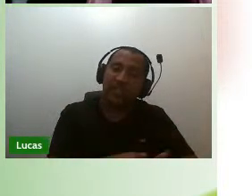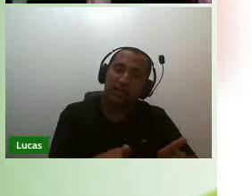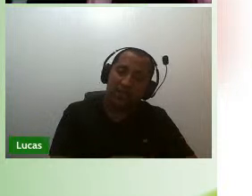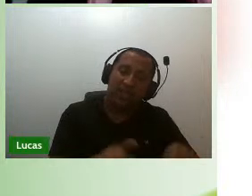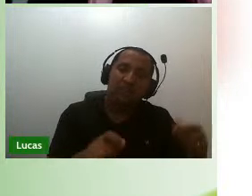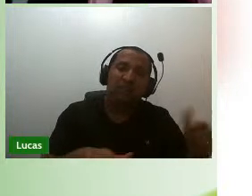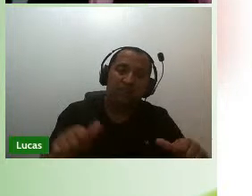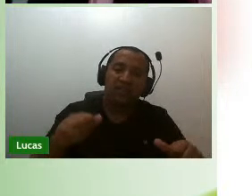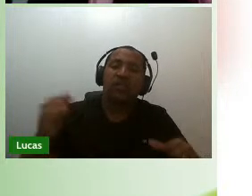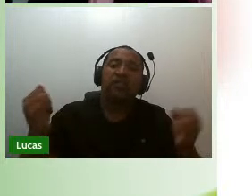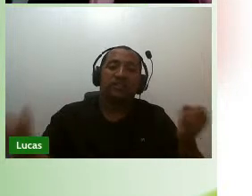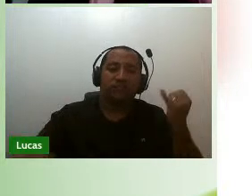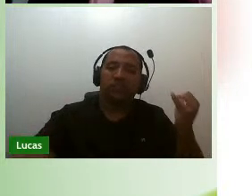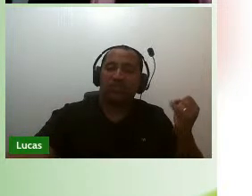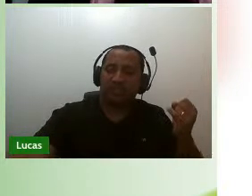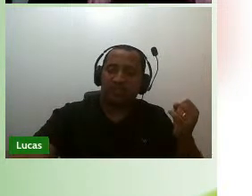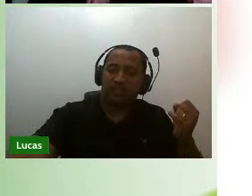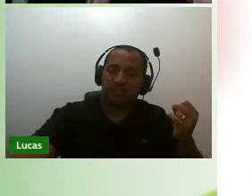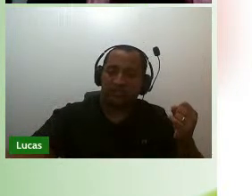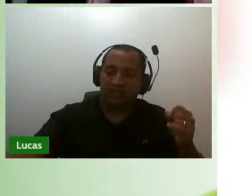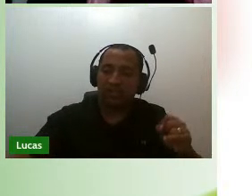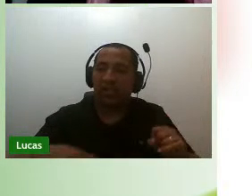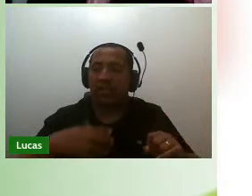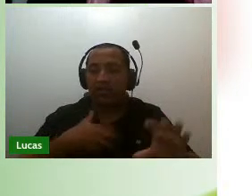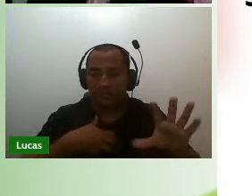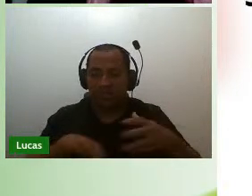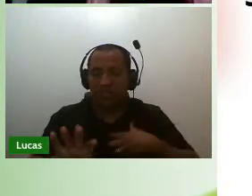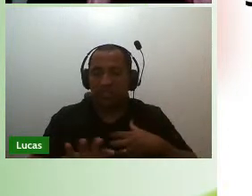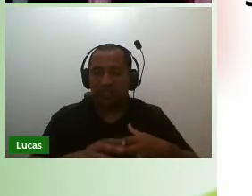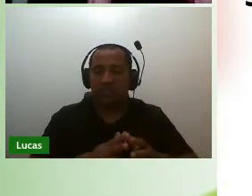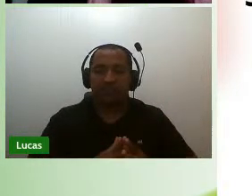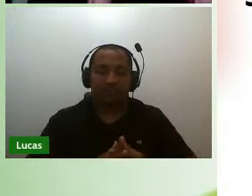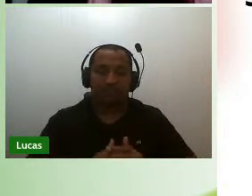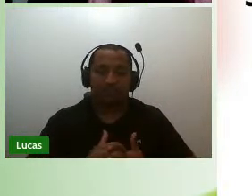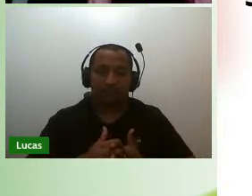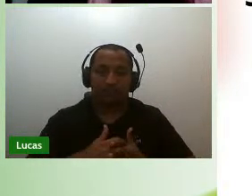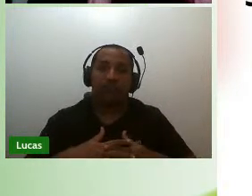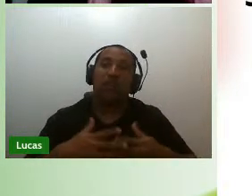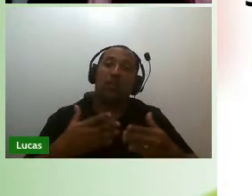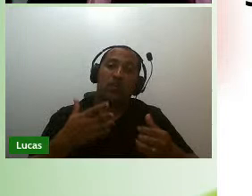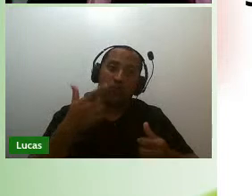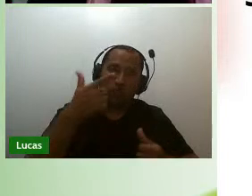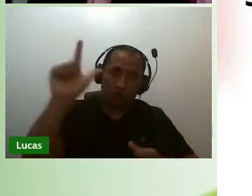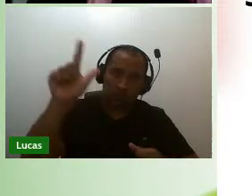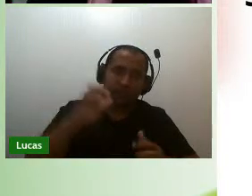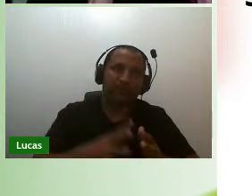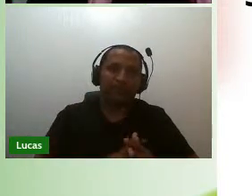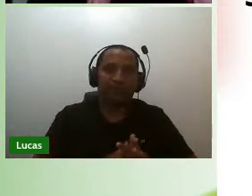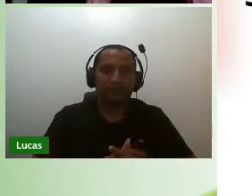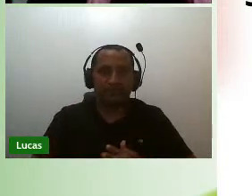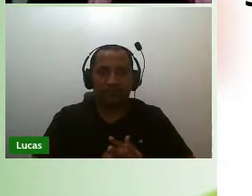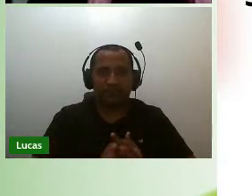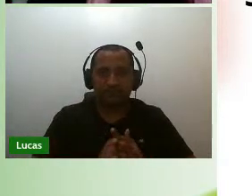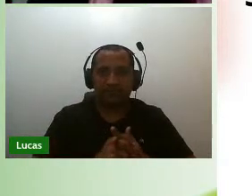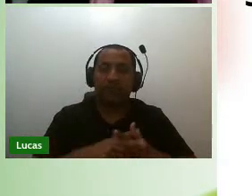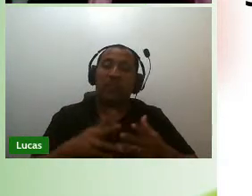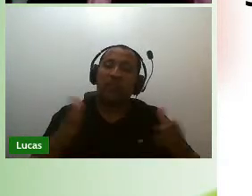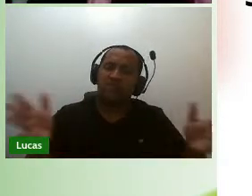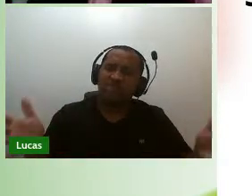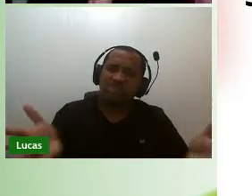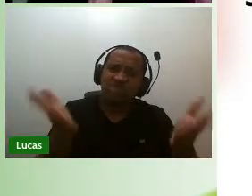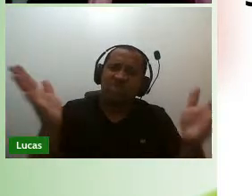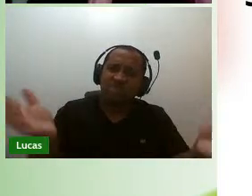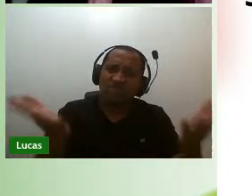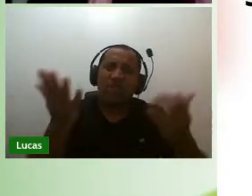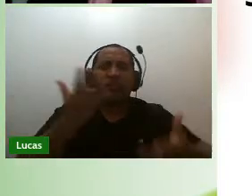é um elemento de empatia importante. Próximo, por favor. encorajar o diálogo e a mediação